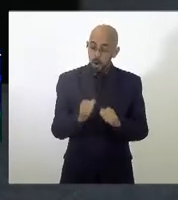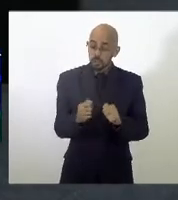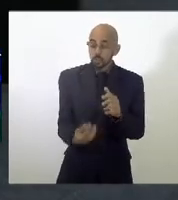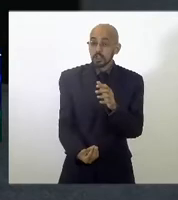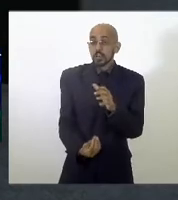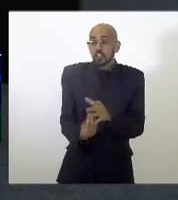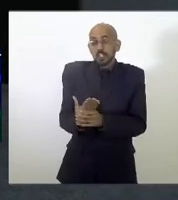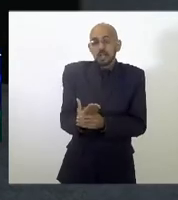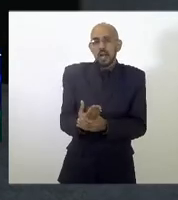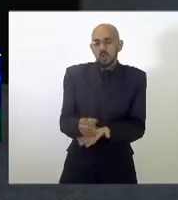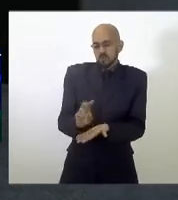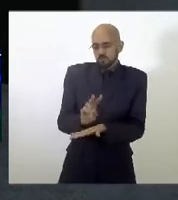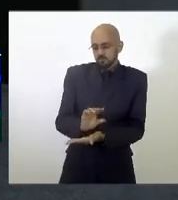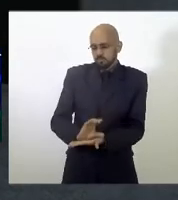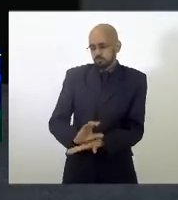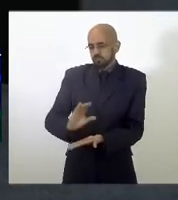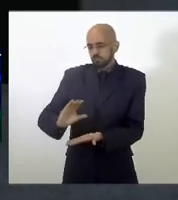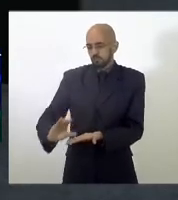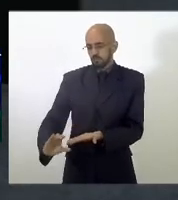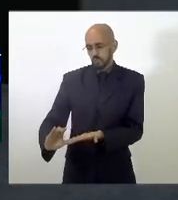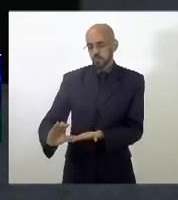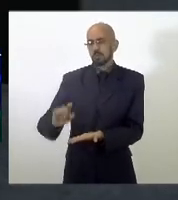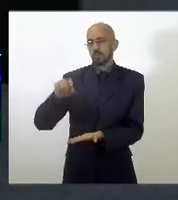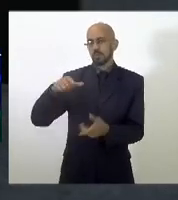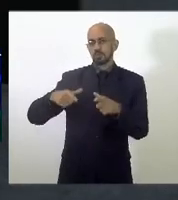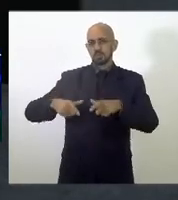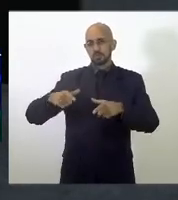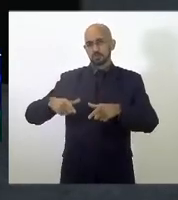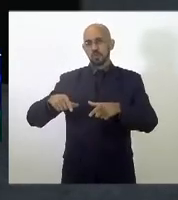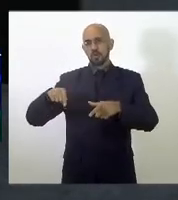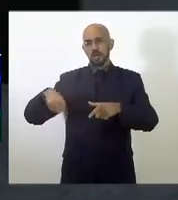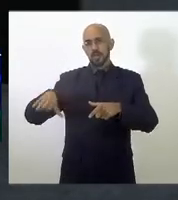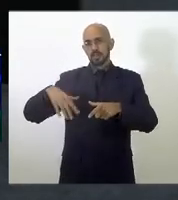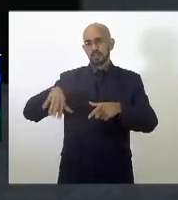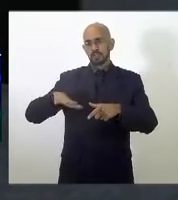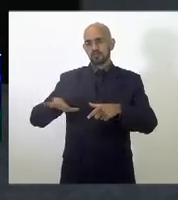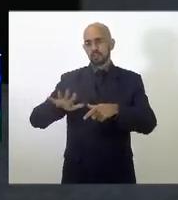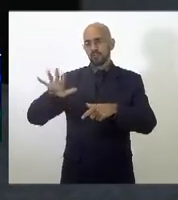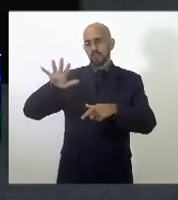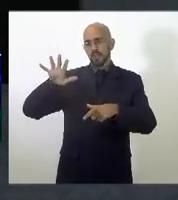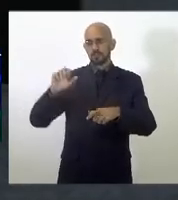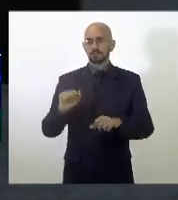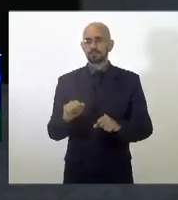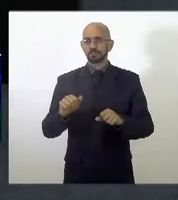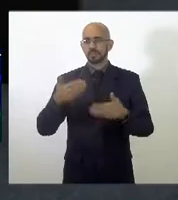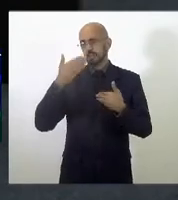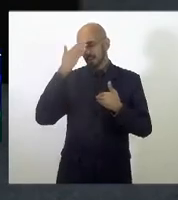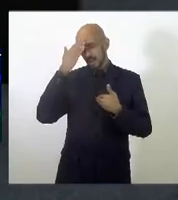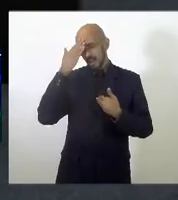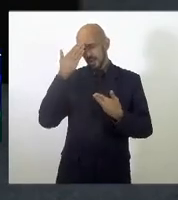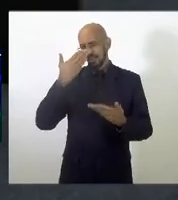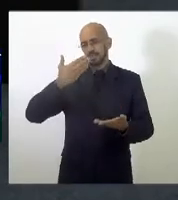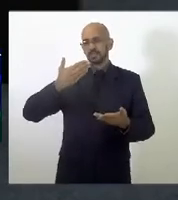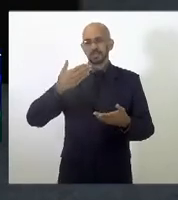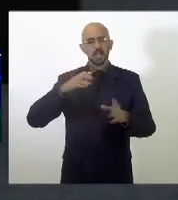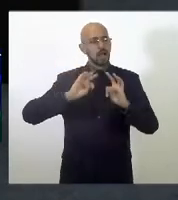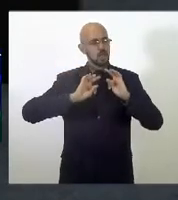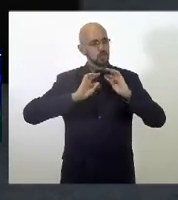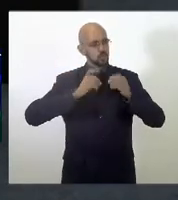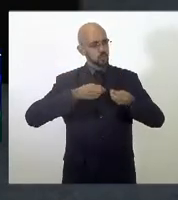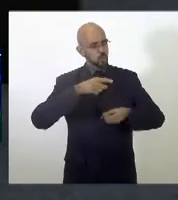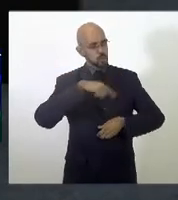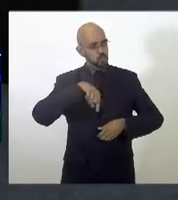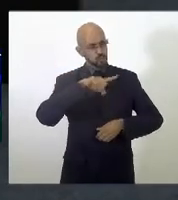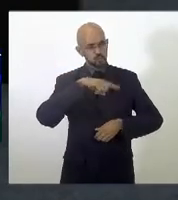empreendimentos econômicos nesses territórios. Eu quero agradecer, além do deputado André Siciliano, os deputados e deputadas que fizeram